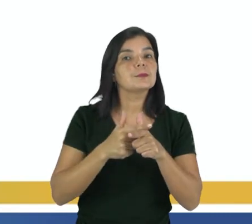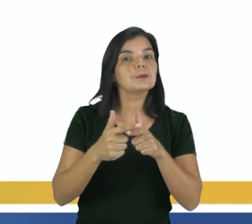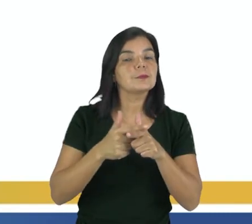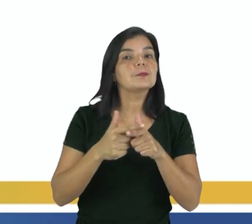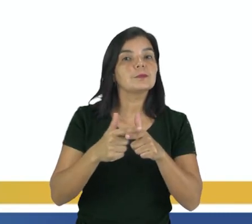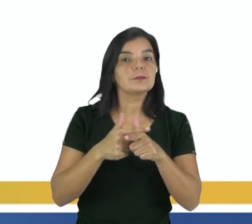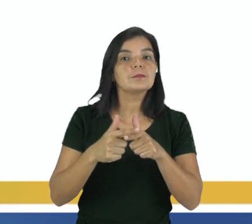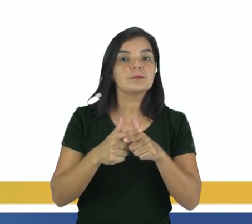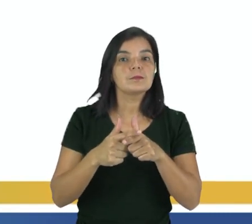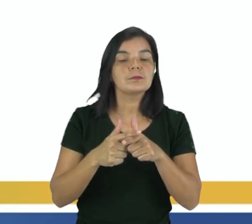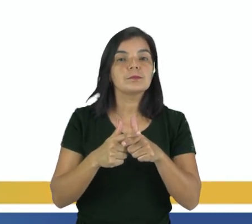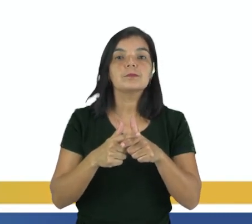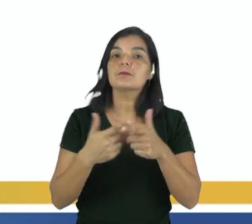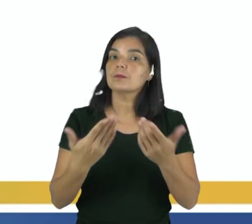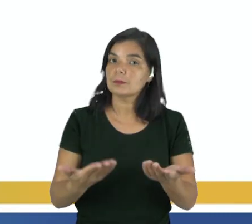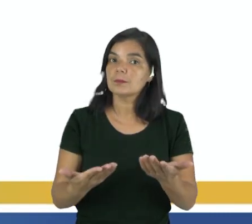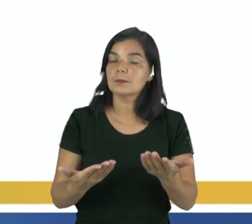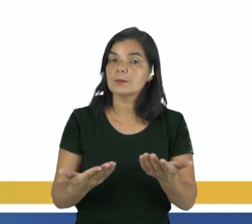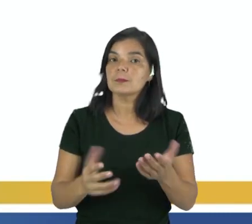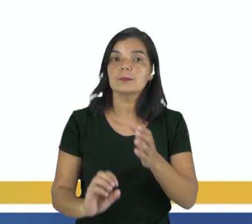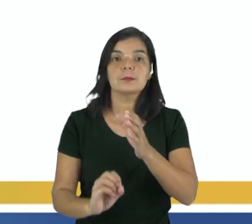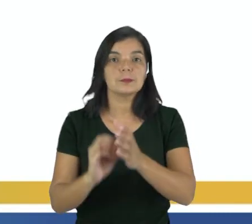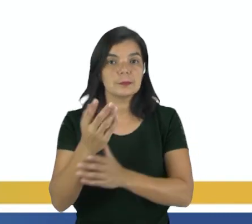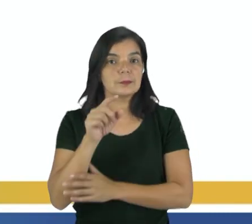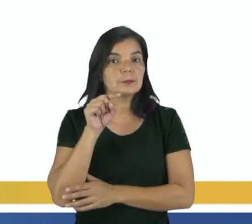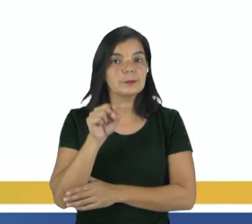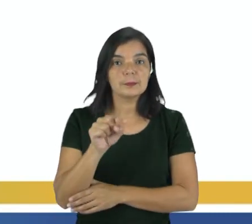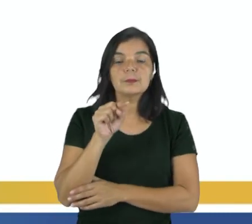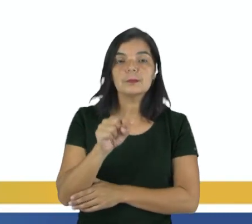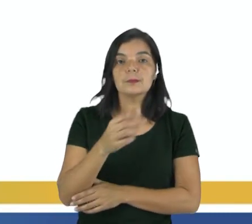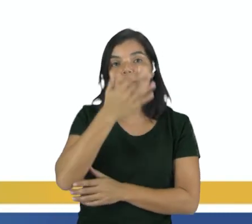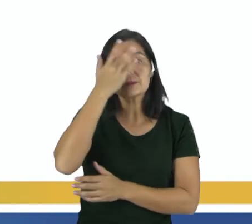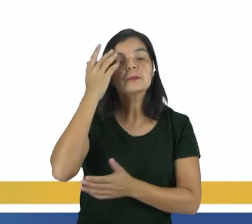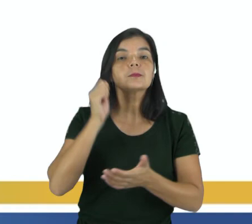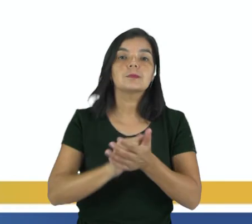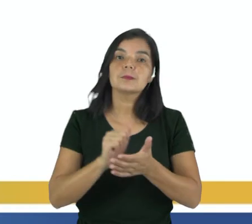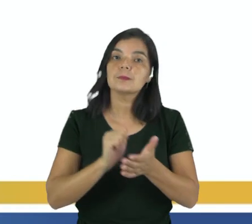consequências desse problema está ocasionando a você,